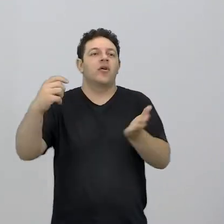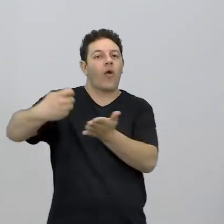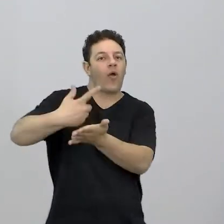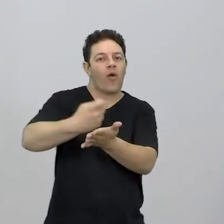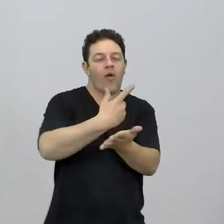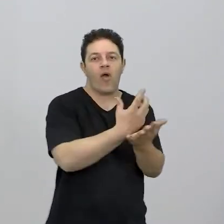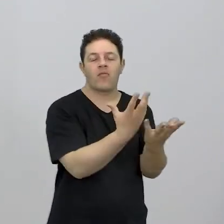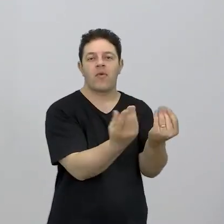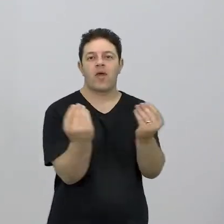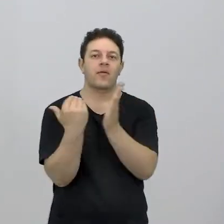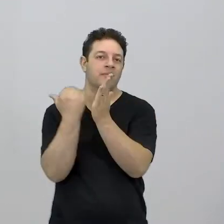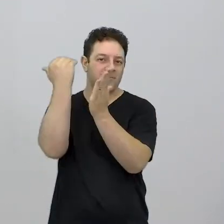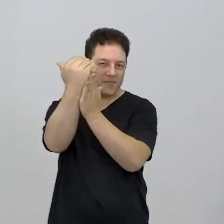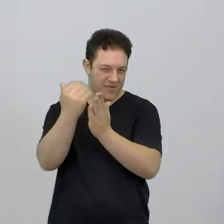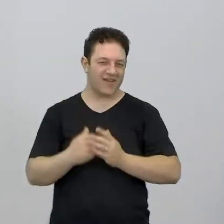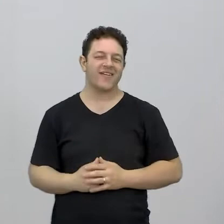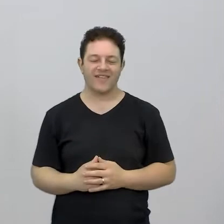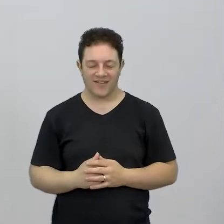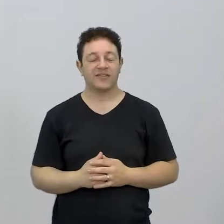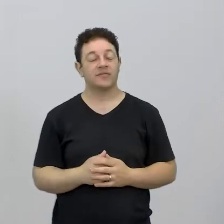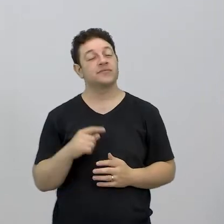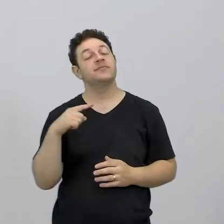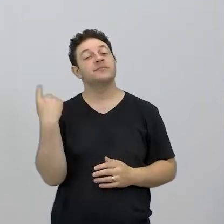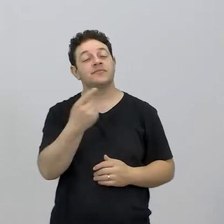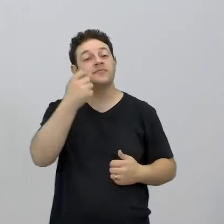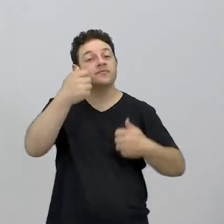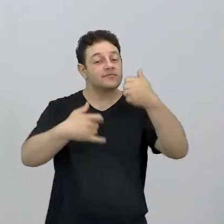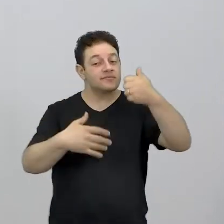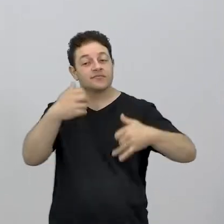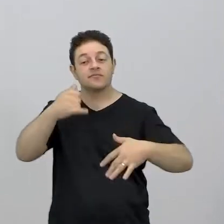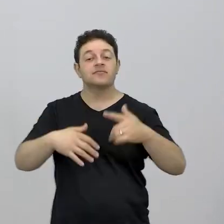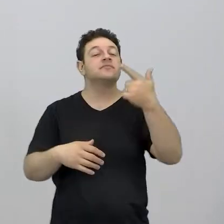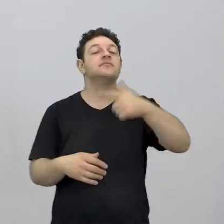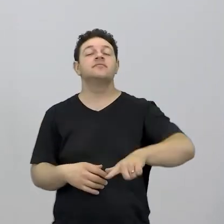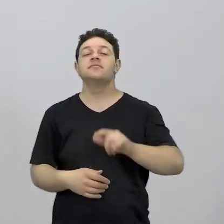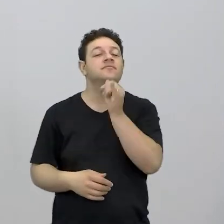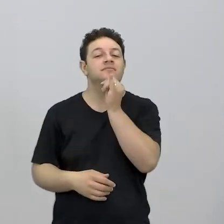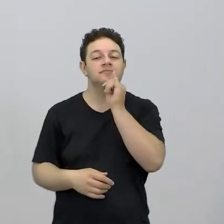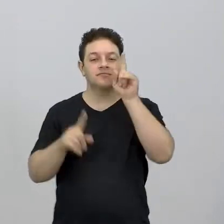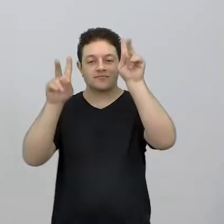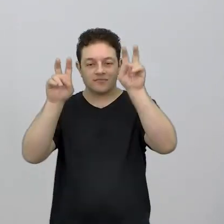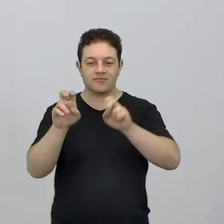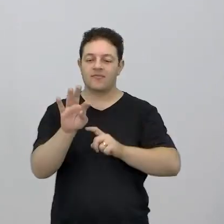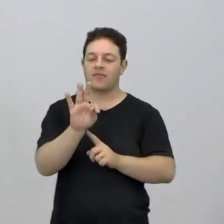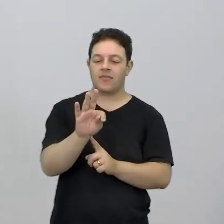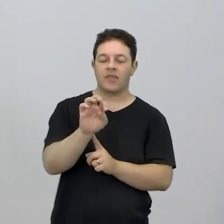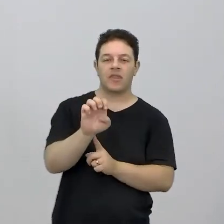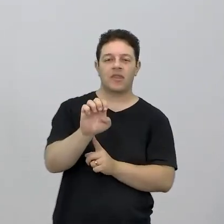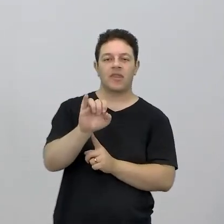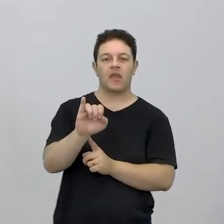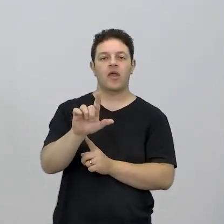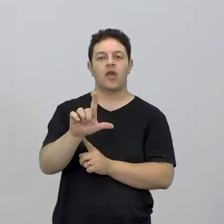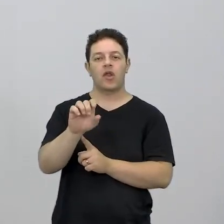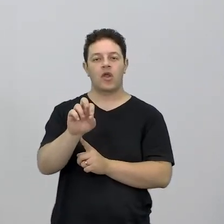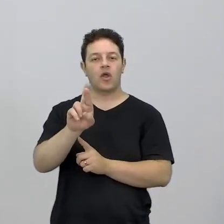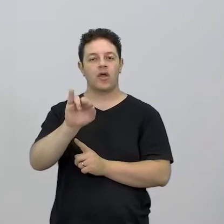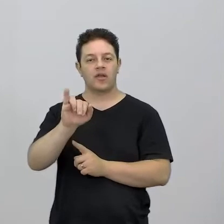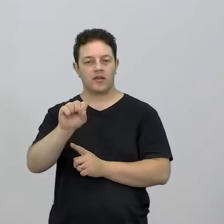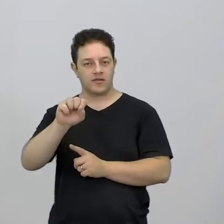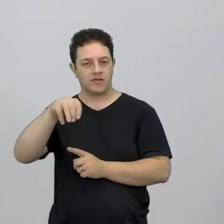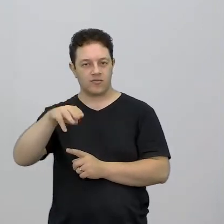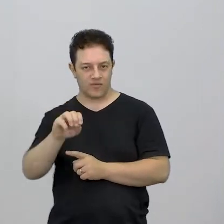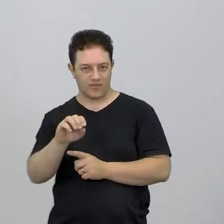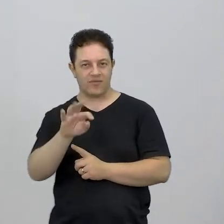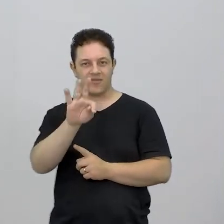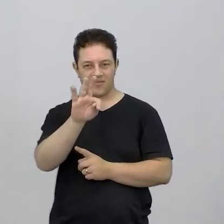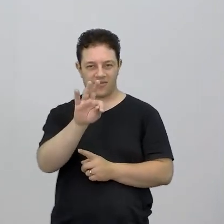consumidor. Então, nós estamos falando aí também, por exemplo, do Taylorismo, né, que foi um modo que esse Taylor, né,